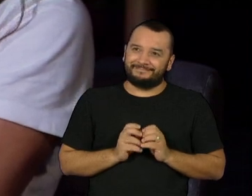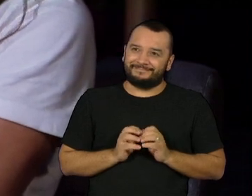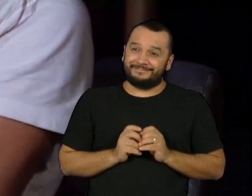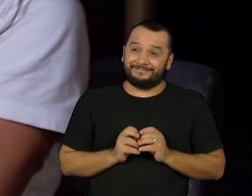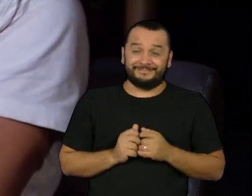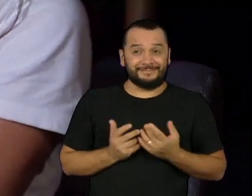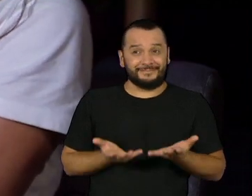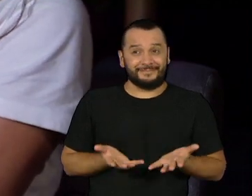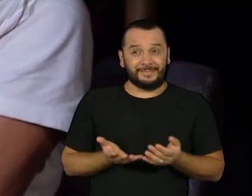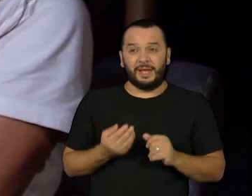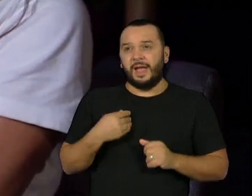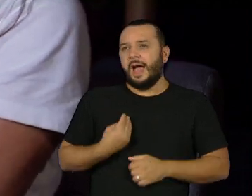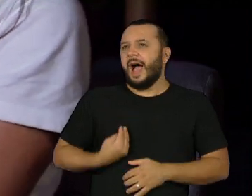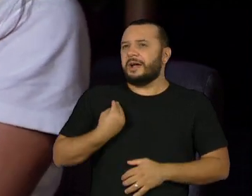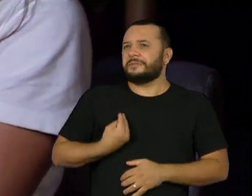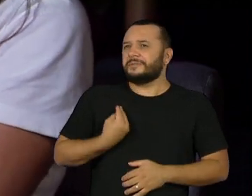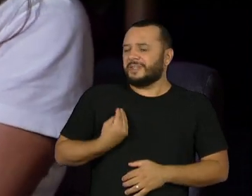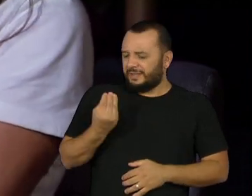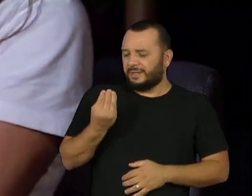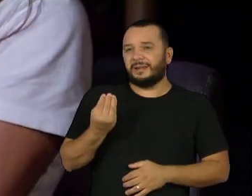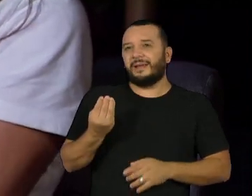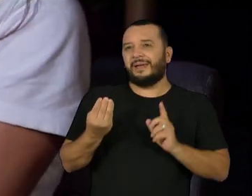A vida é uma oportunidade, assim, é uma chance.